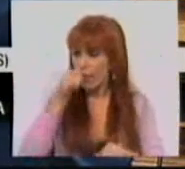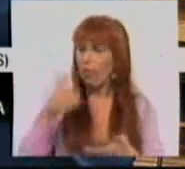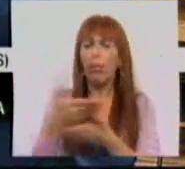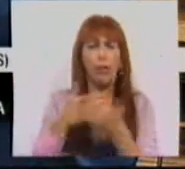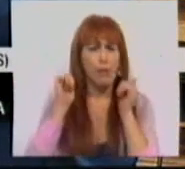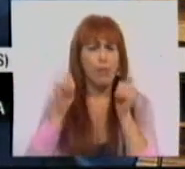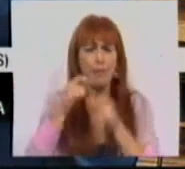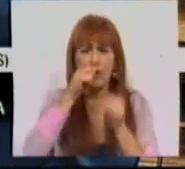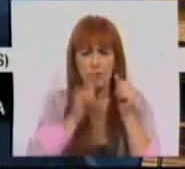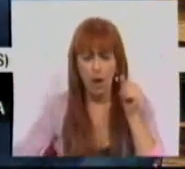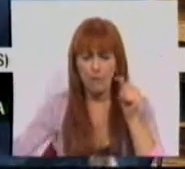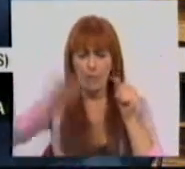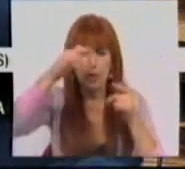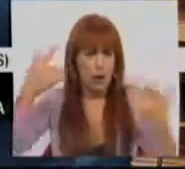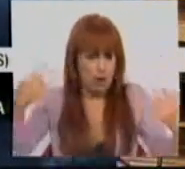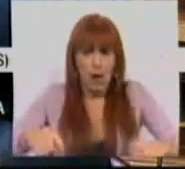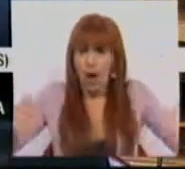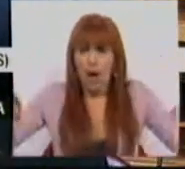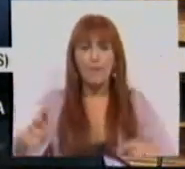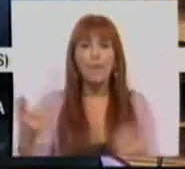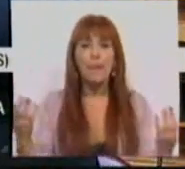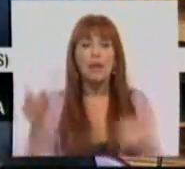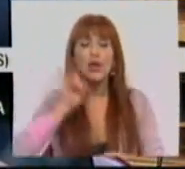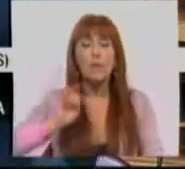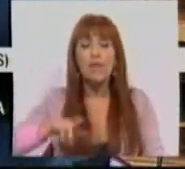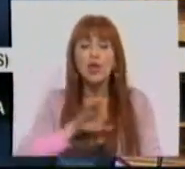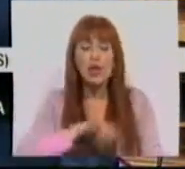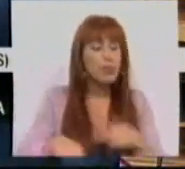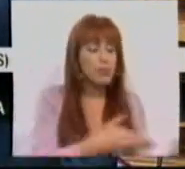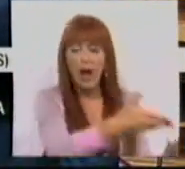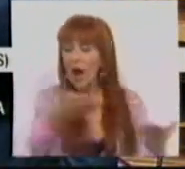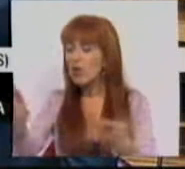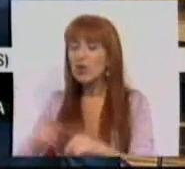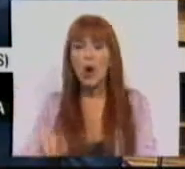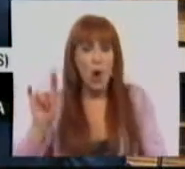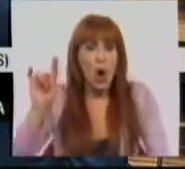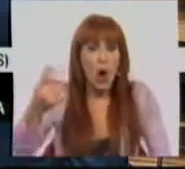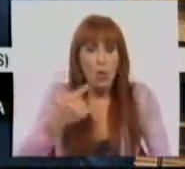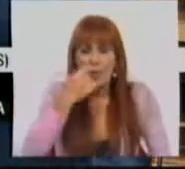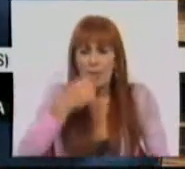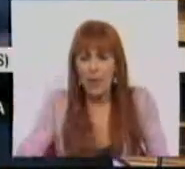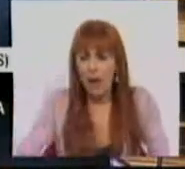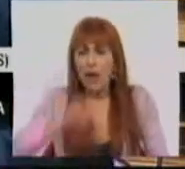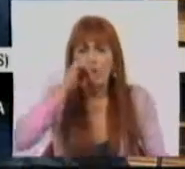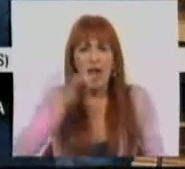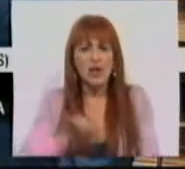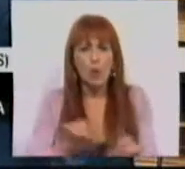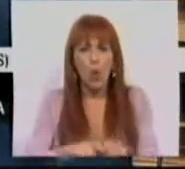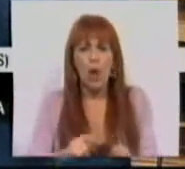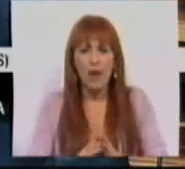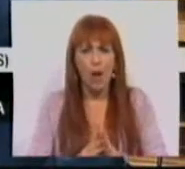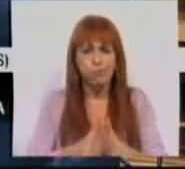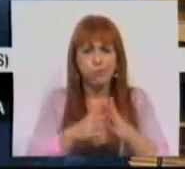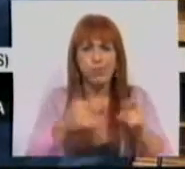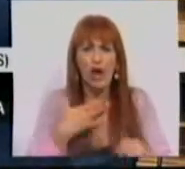bem com as barragens. Aliás, Senhora Presidente e Srs. Deputados, se não fossem as barragens, não existia